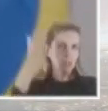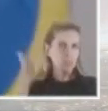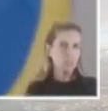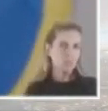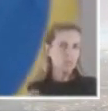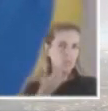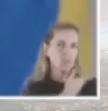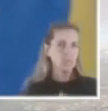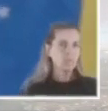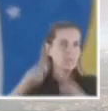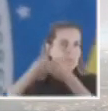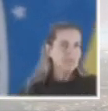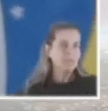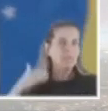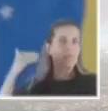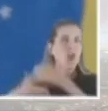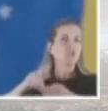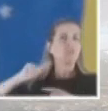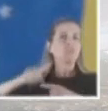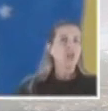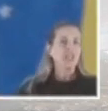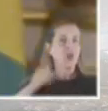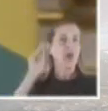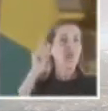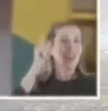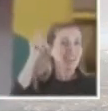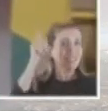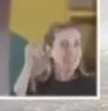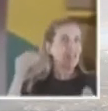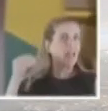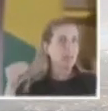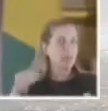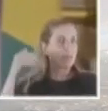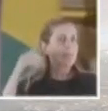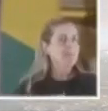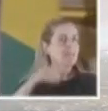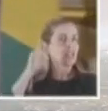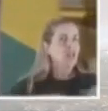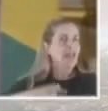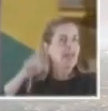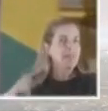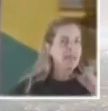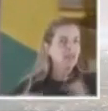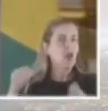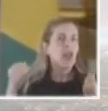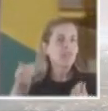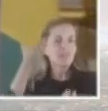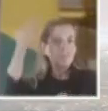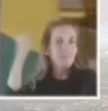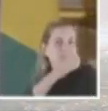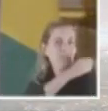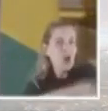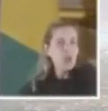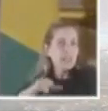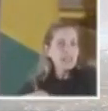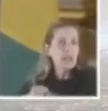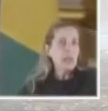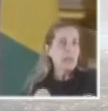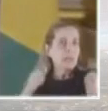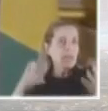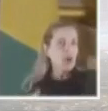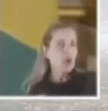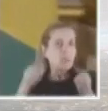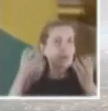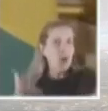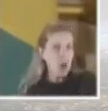enorme para que esse fluxo volte a acontecer. Quando o presidente Lula assumiu, era em torno de 7 bilhões de